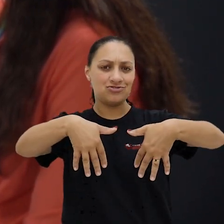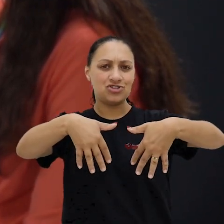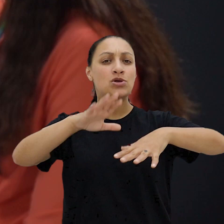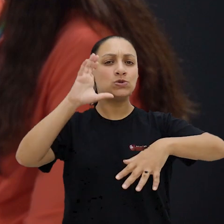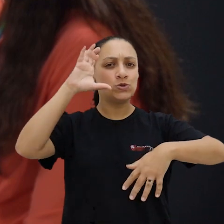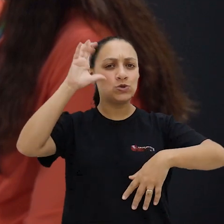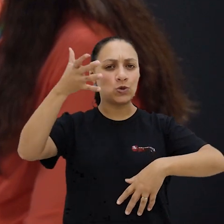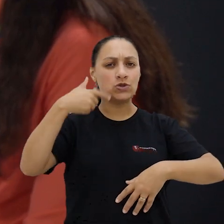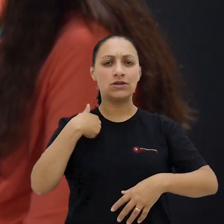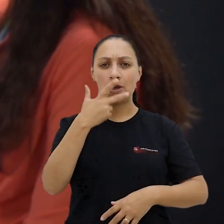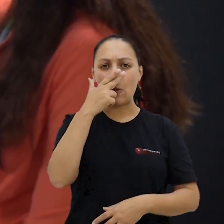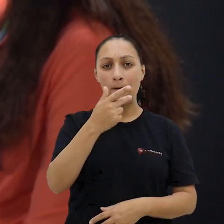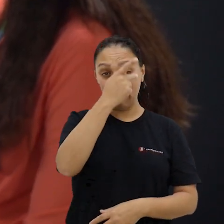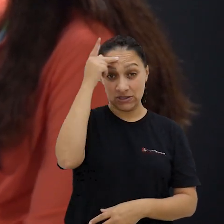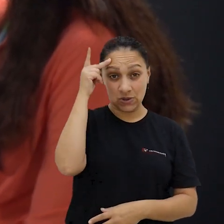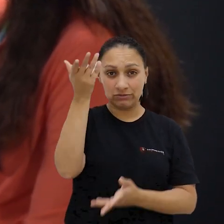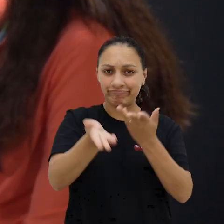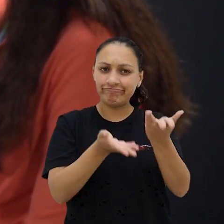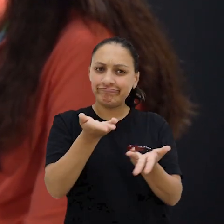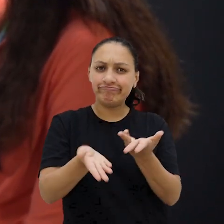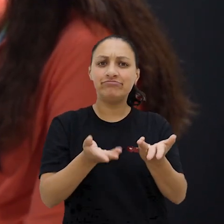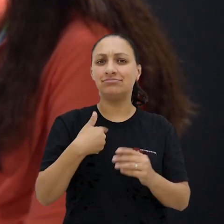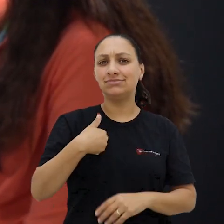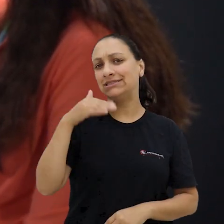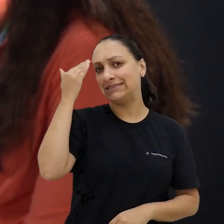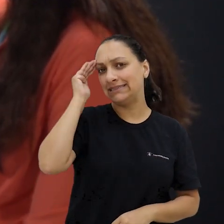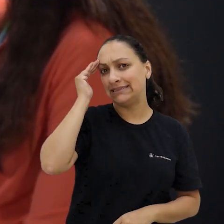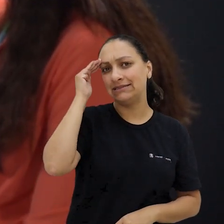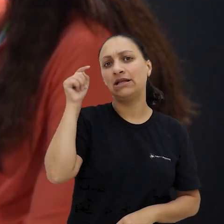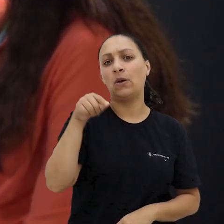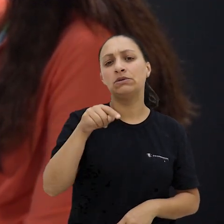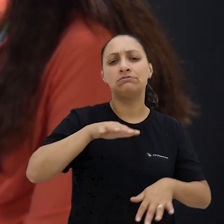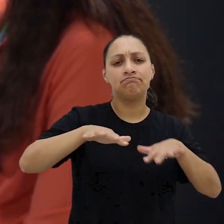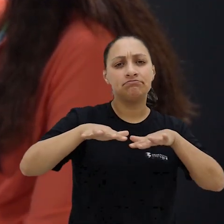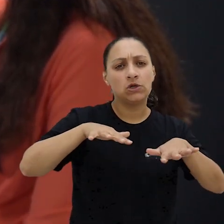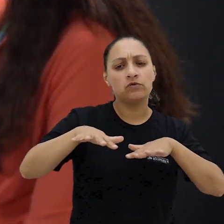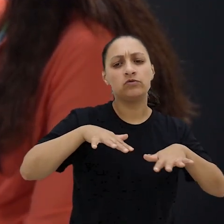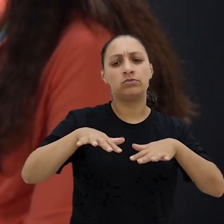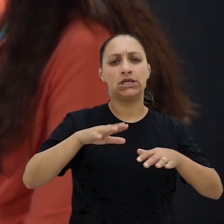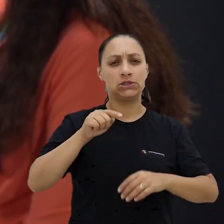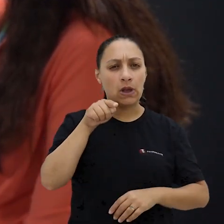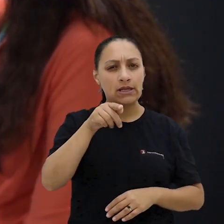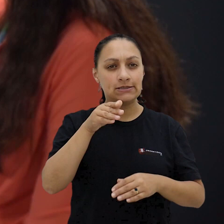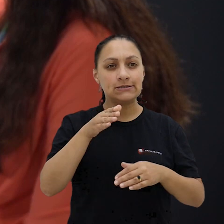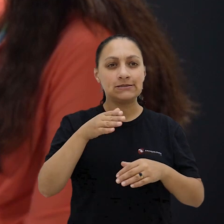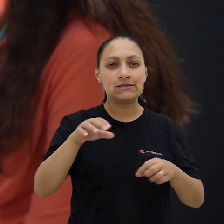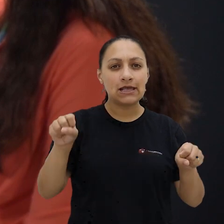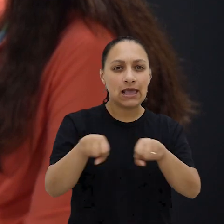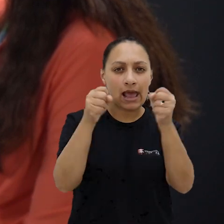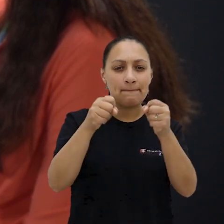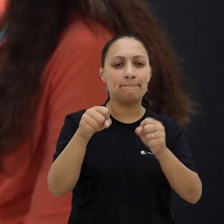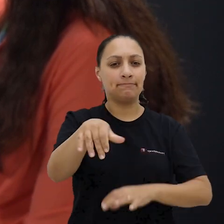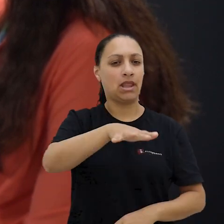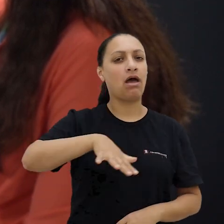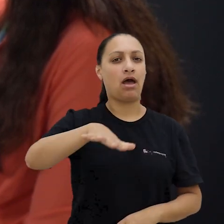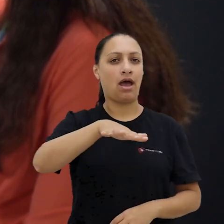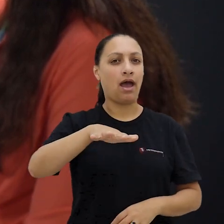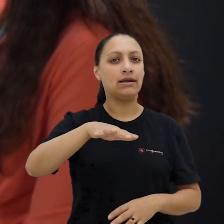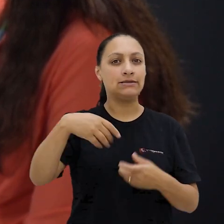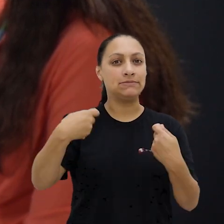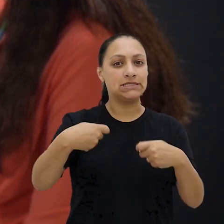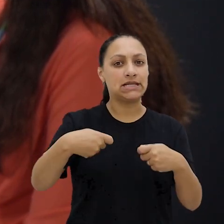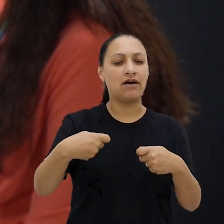para pessoas, que foi onde a gente entendeu, né, esse movimento, né, esse gap do mercado, que muitas